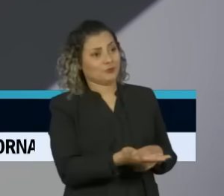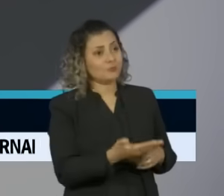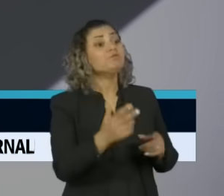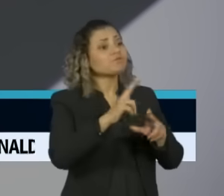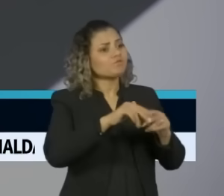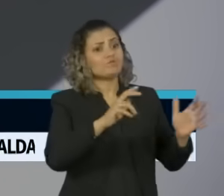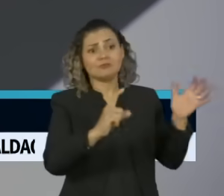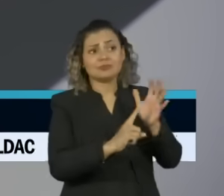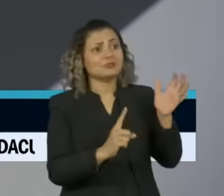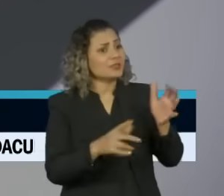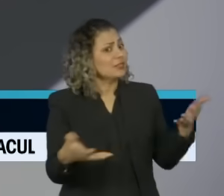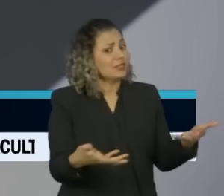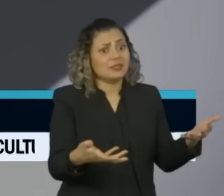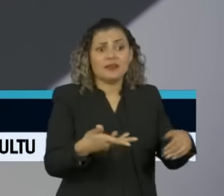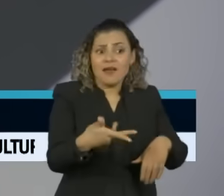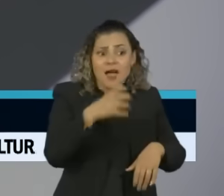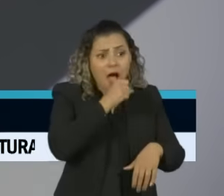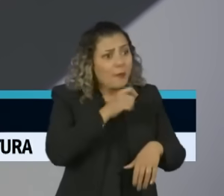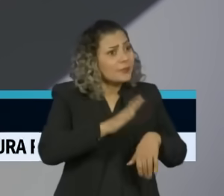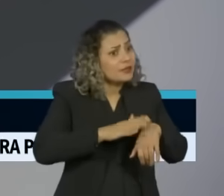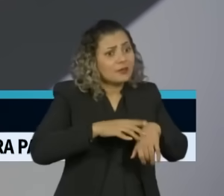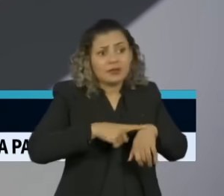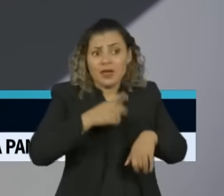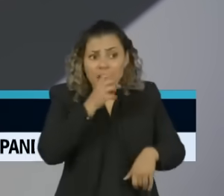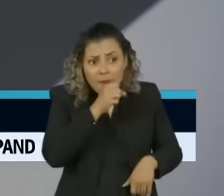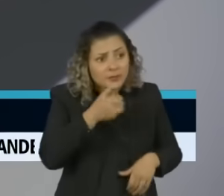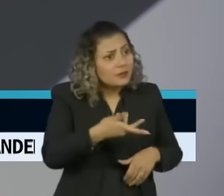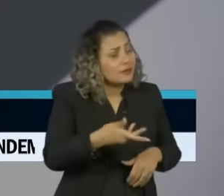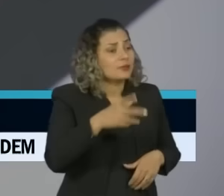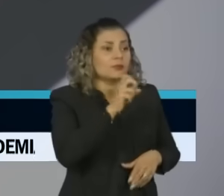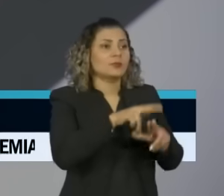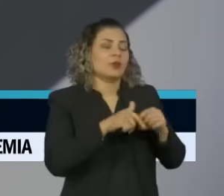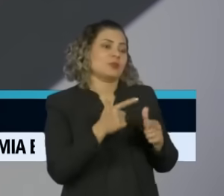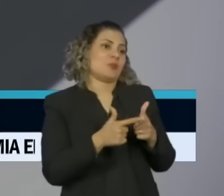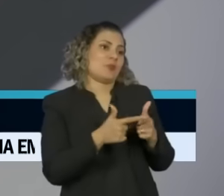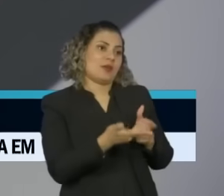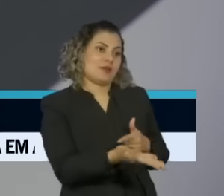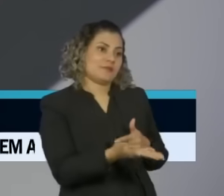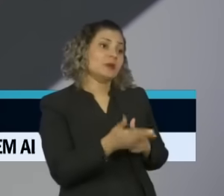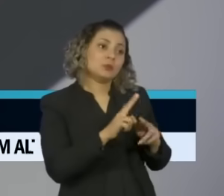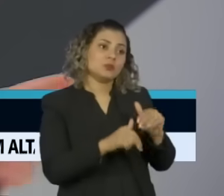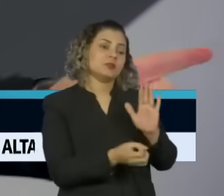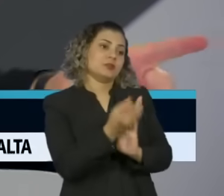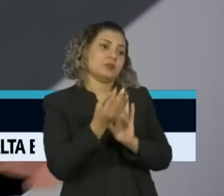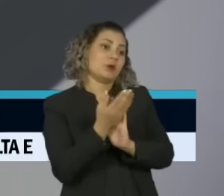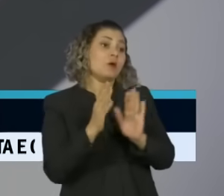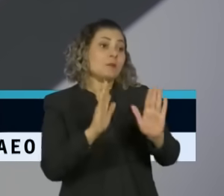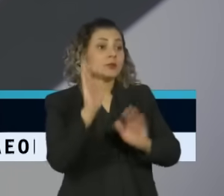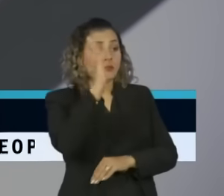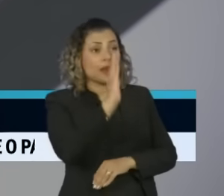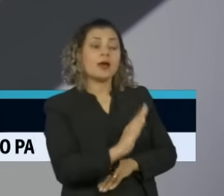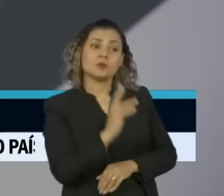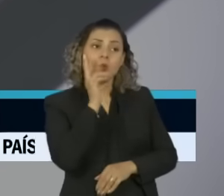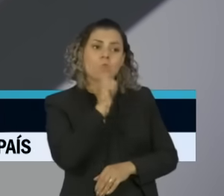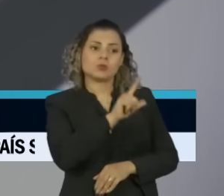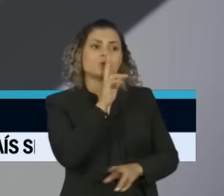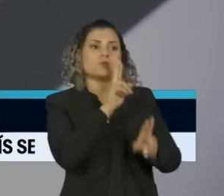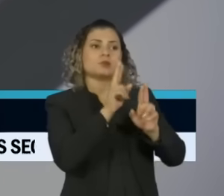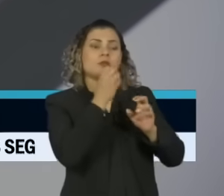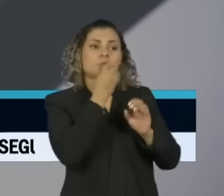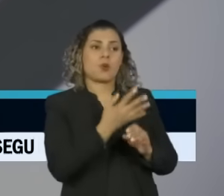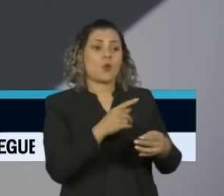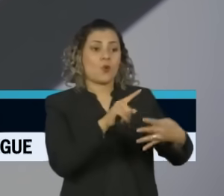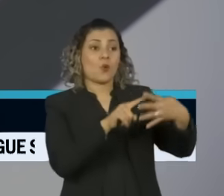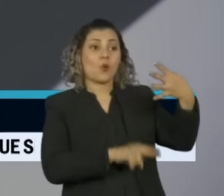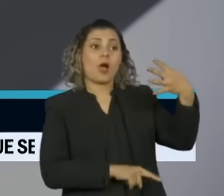pela dramaticidade da situação pela qual passamos. Então, o Brasil respondeu bem. Quarta